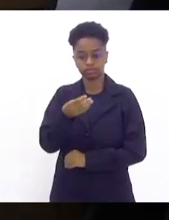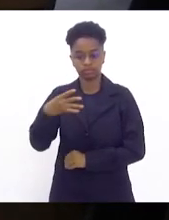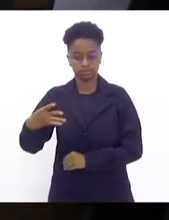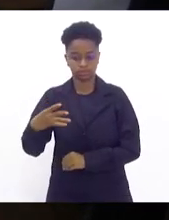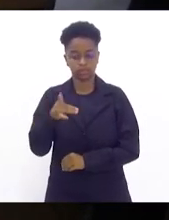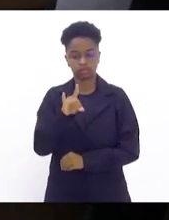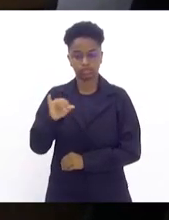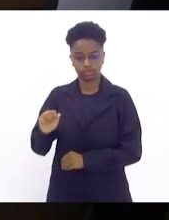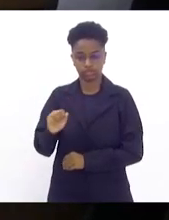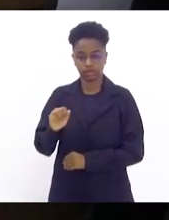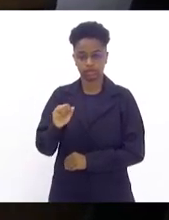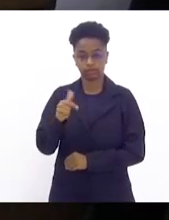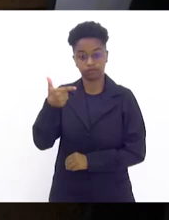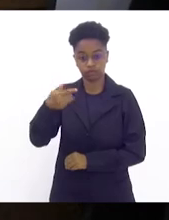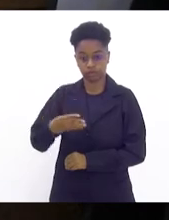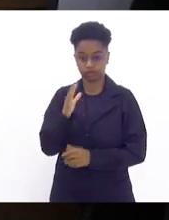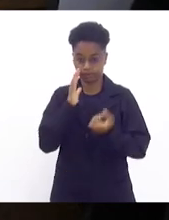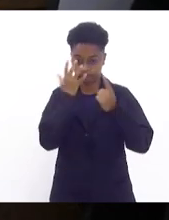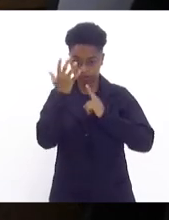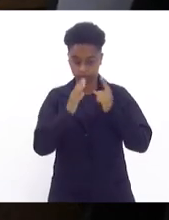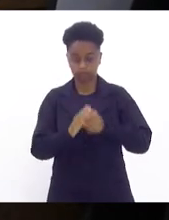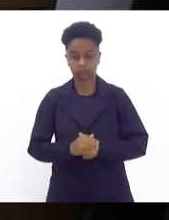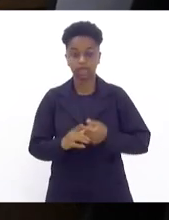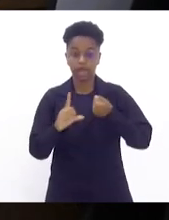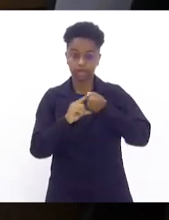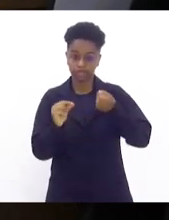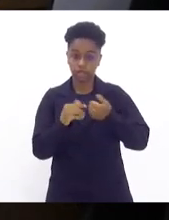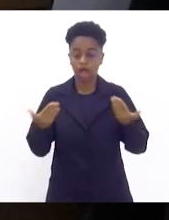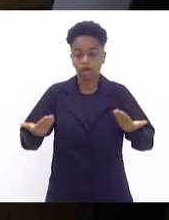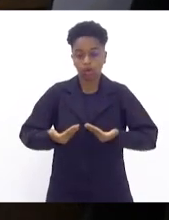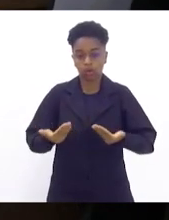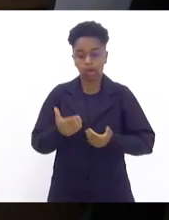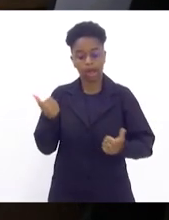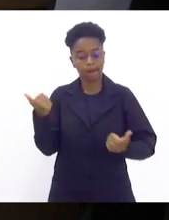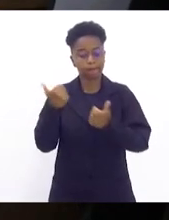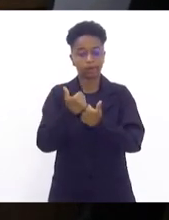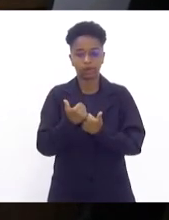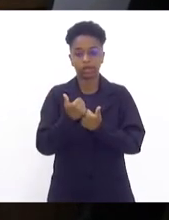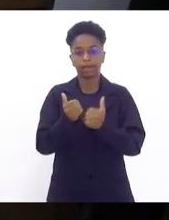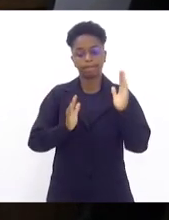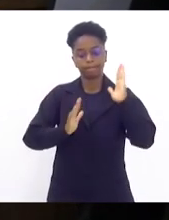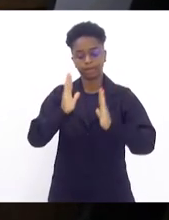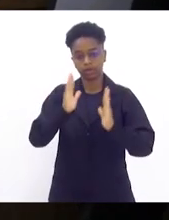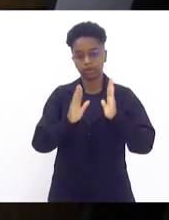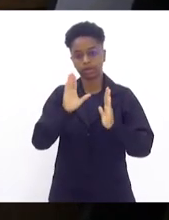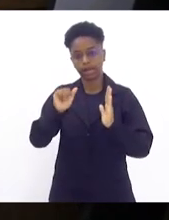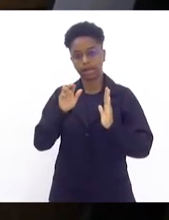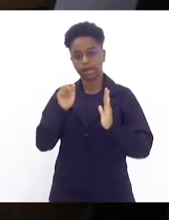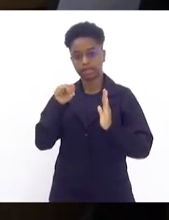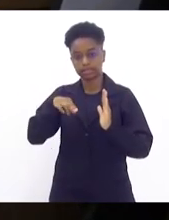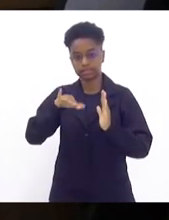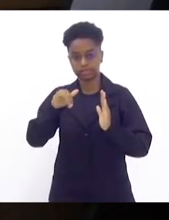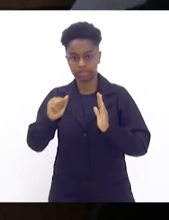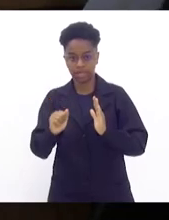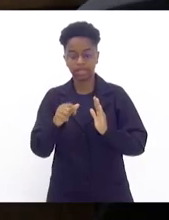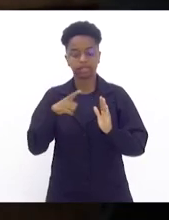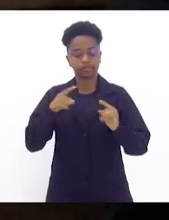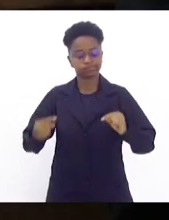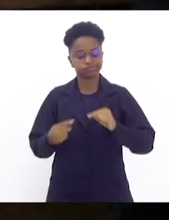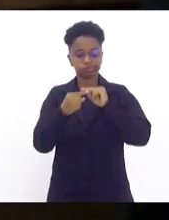seguinte redação. Artigo 1A, ficam automaticamente ampliados os prazos de carência dos financiamentos concedidos com base na